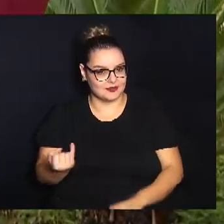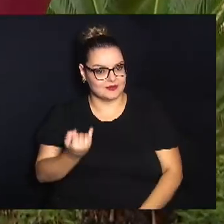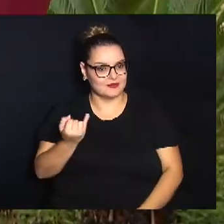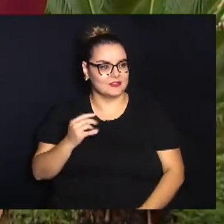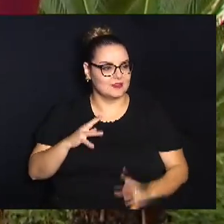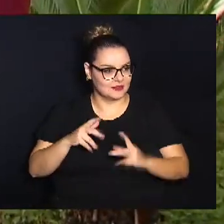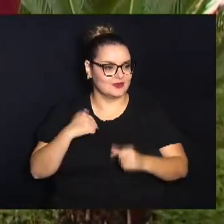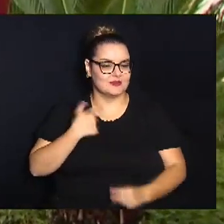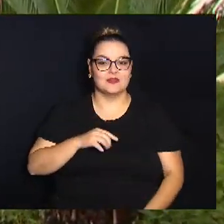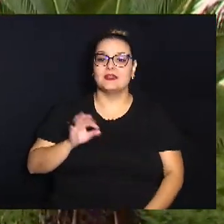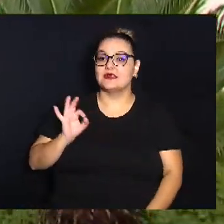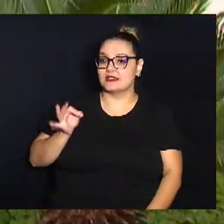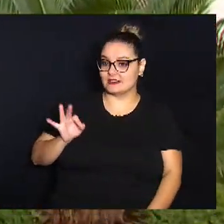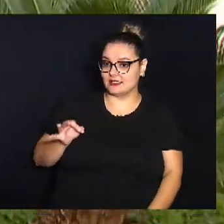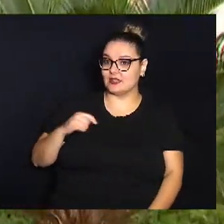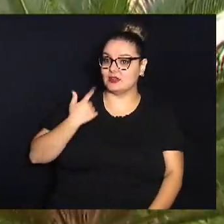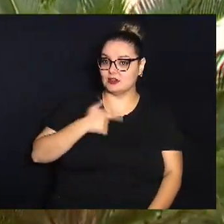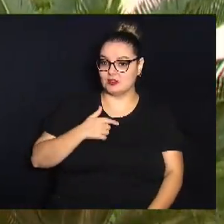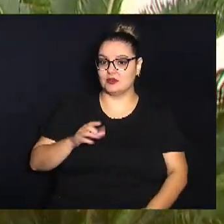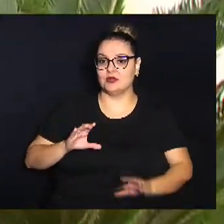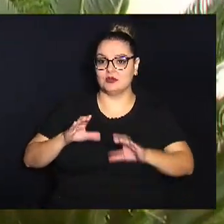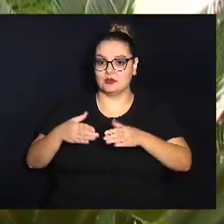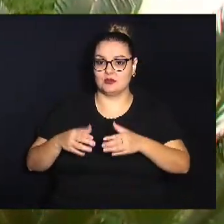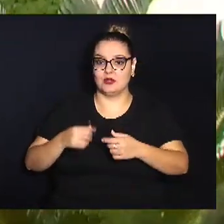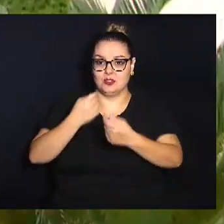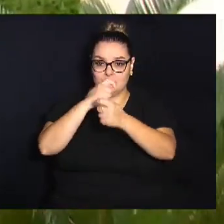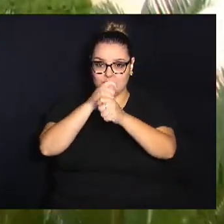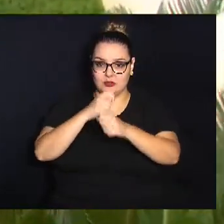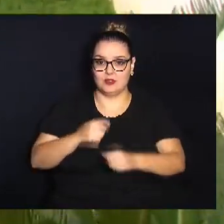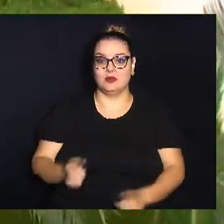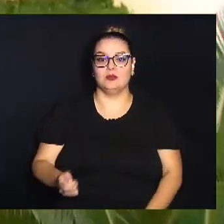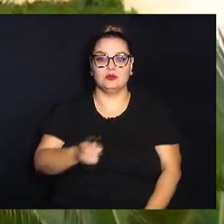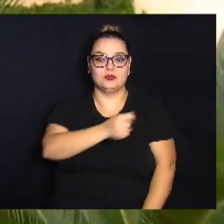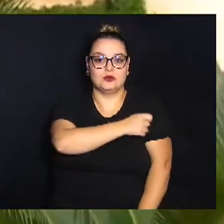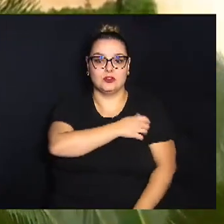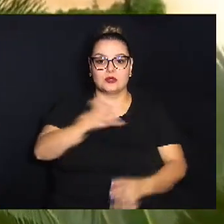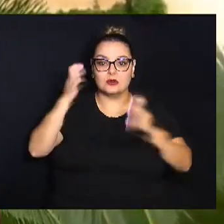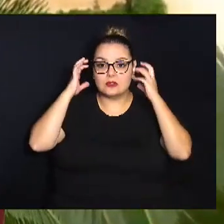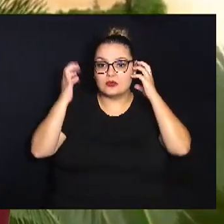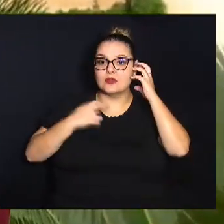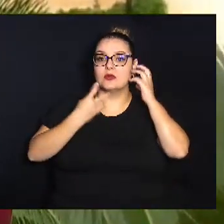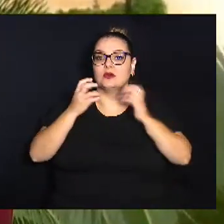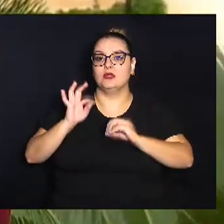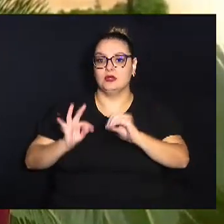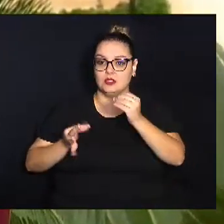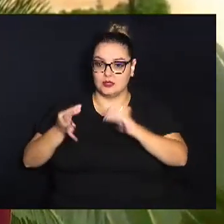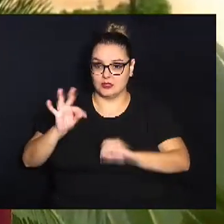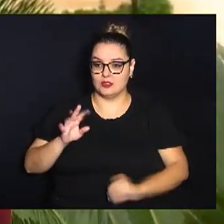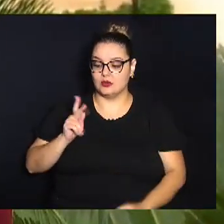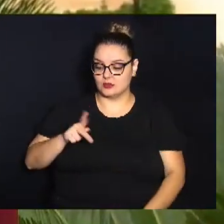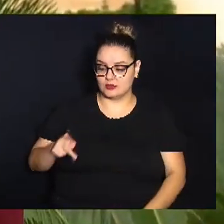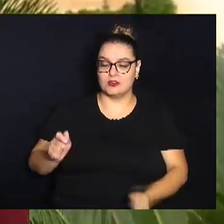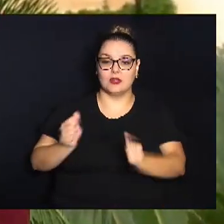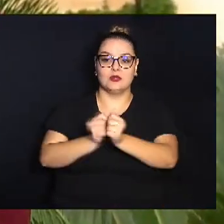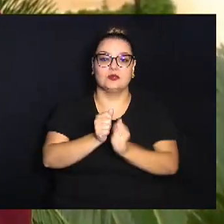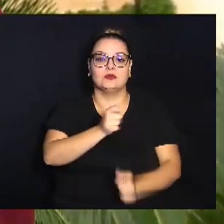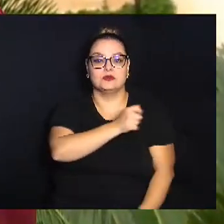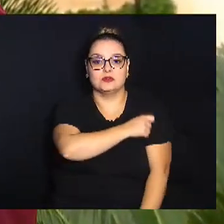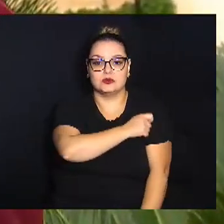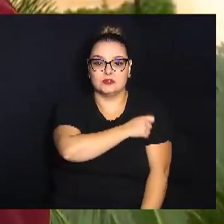Mariana? Exatamente. A gente está aqui com a turma da PUC, os alunos de fono e de terapia ocupacional, os professores e os alunos, na